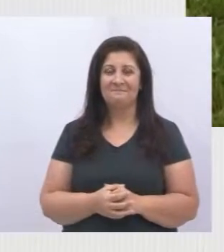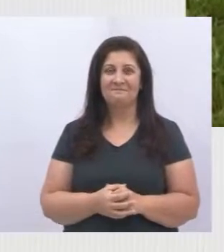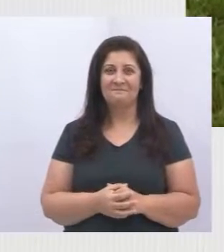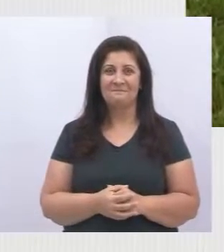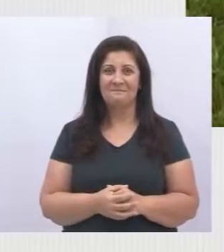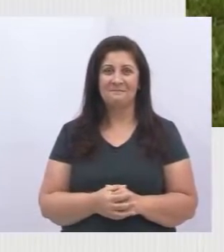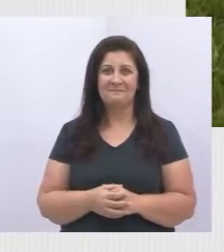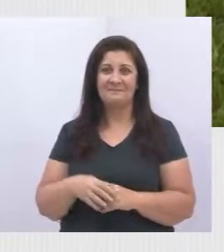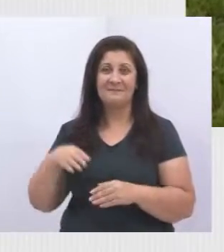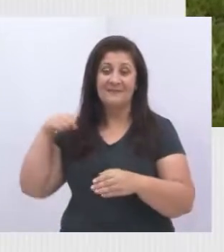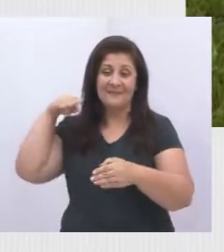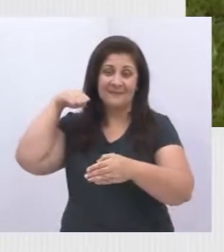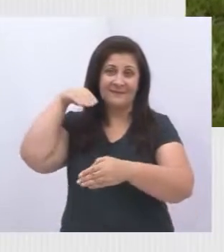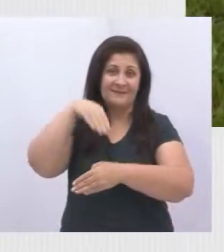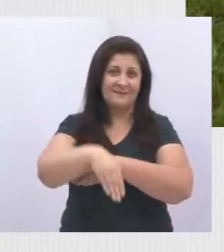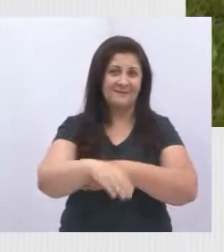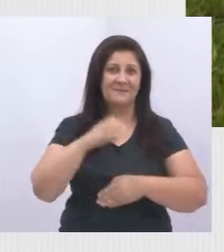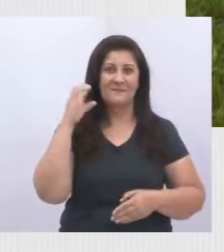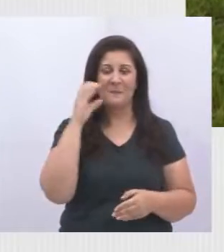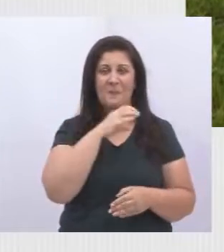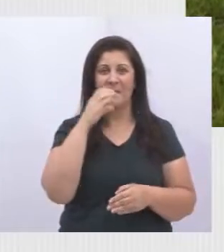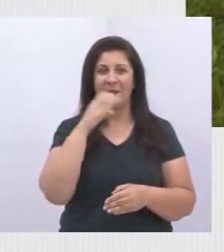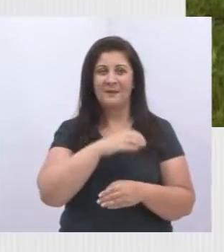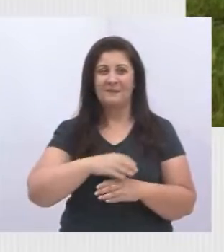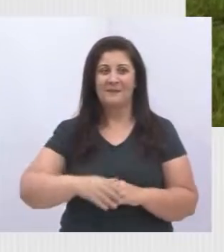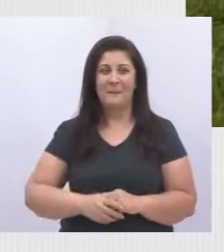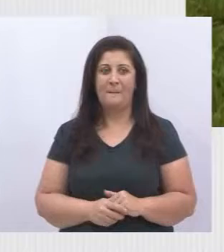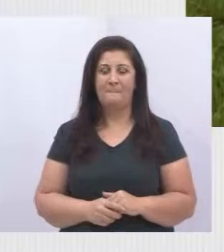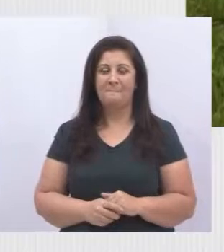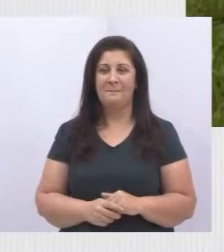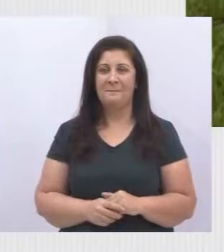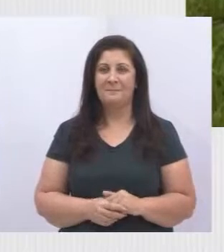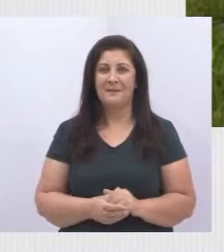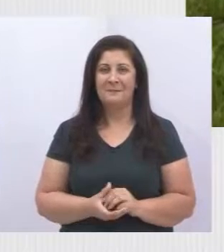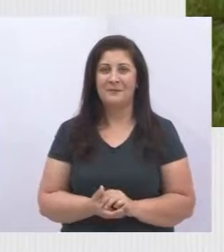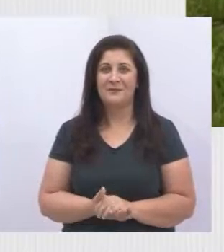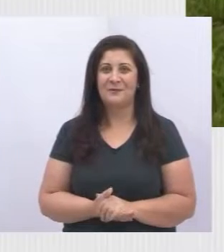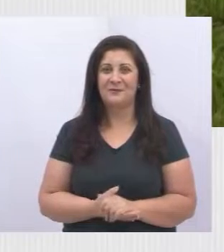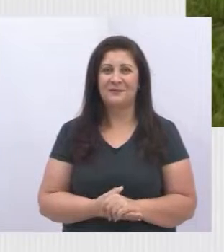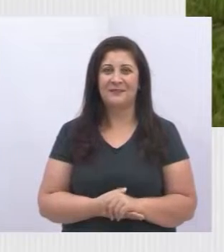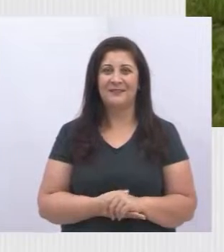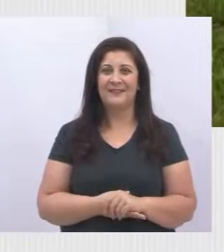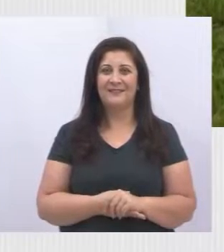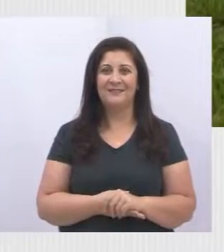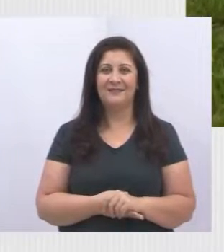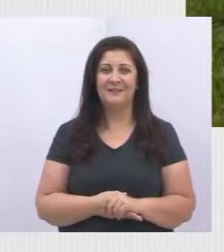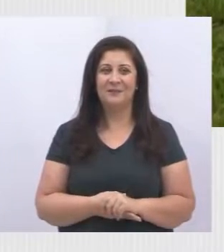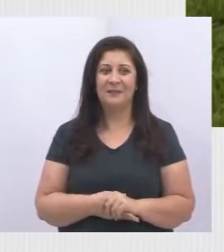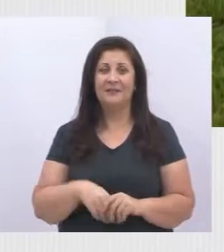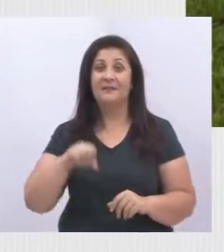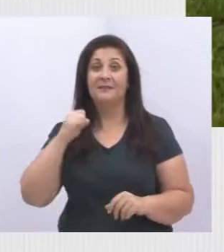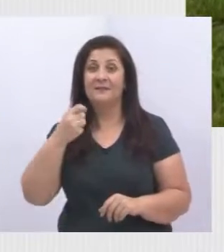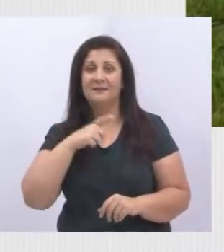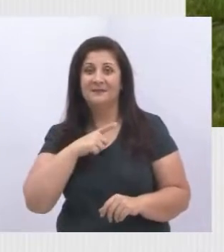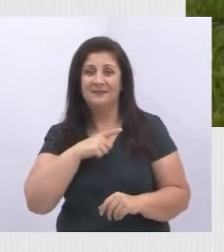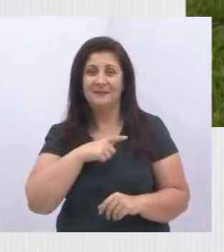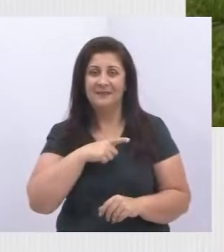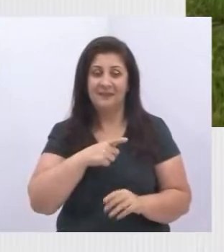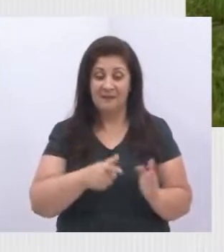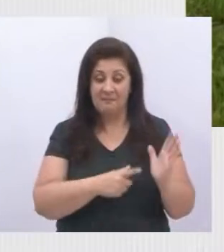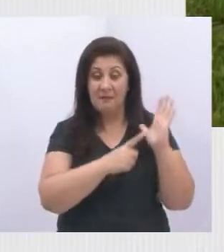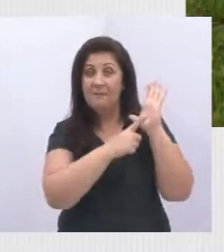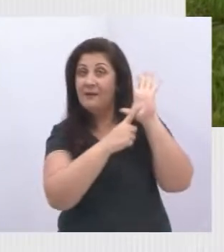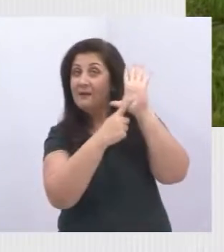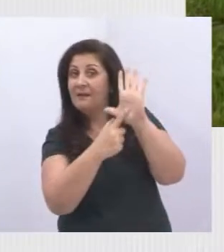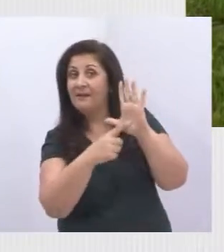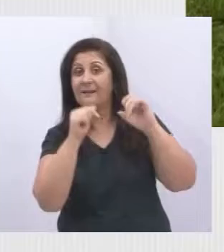ele desceu, já desceu muito rápido, acelerando. Vamos falar assim, se tivesse alguma coisa sinalizando, uma lombada por acaso, não teria como. Não teria